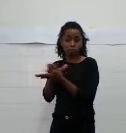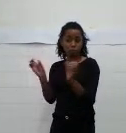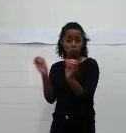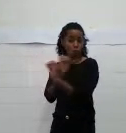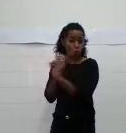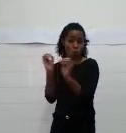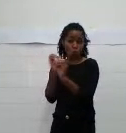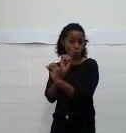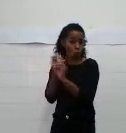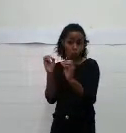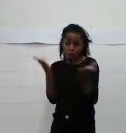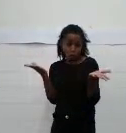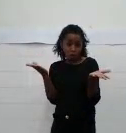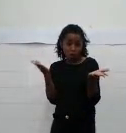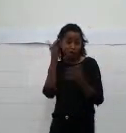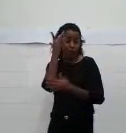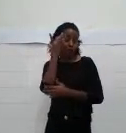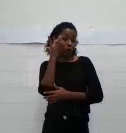que a literatura